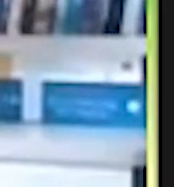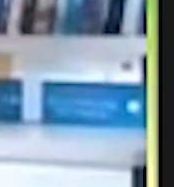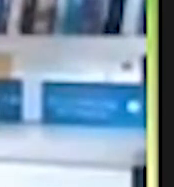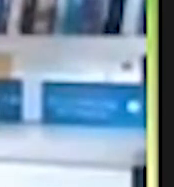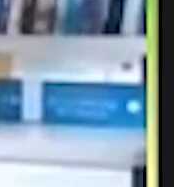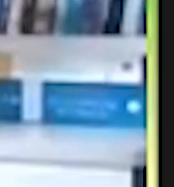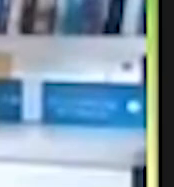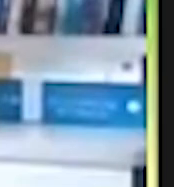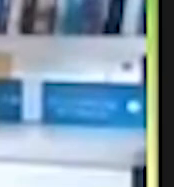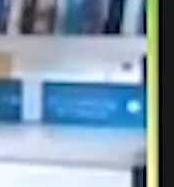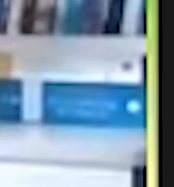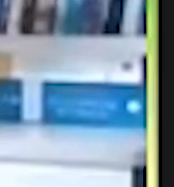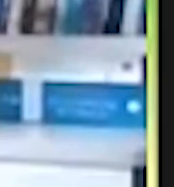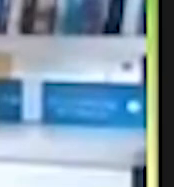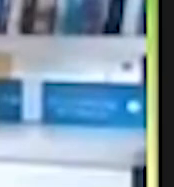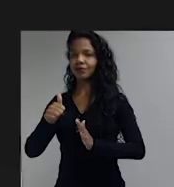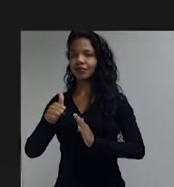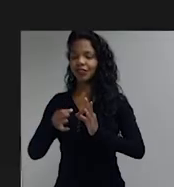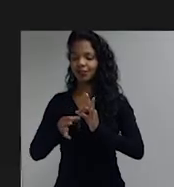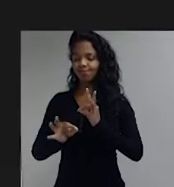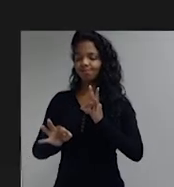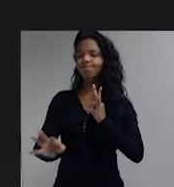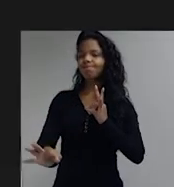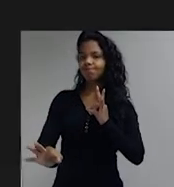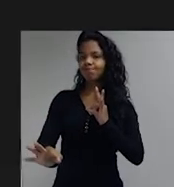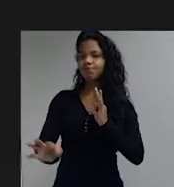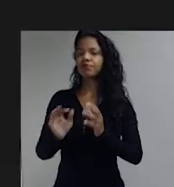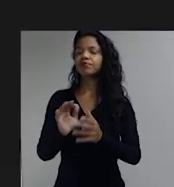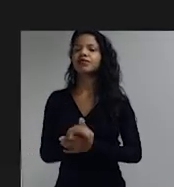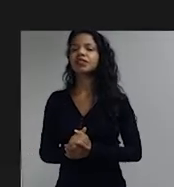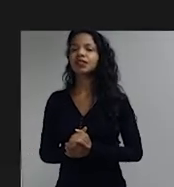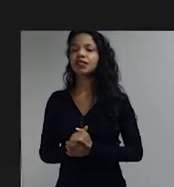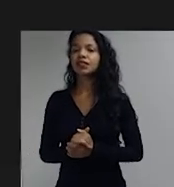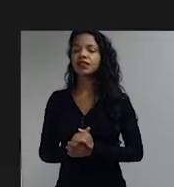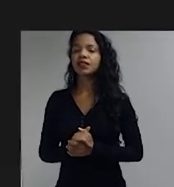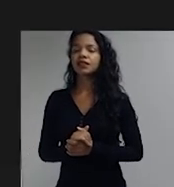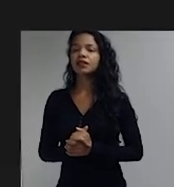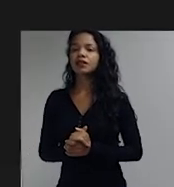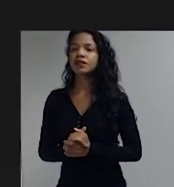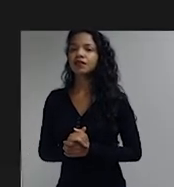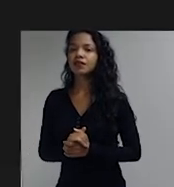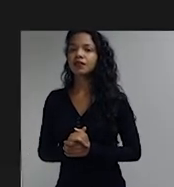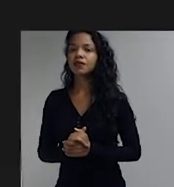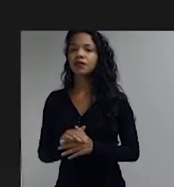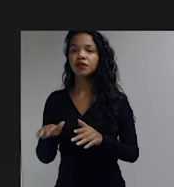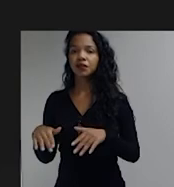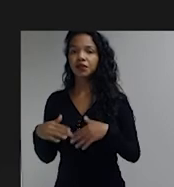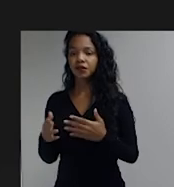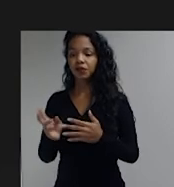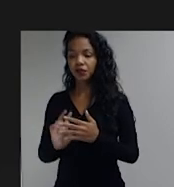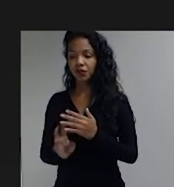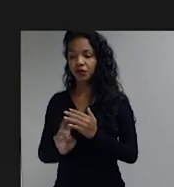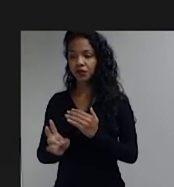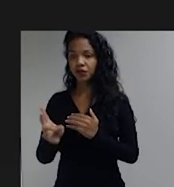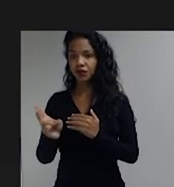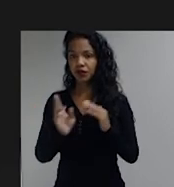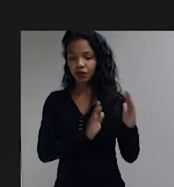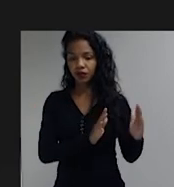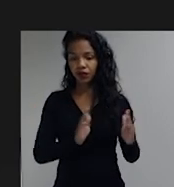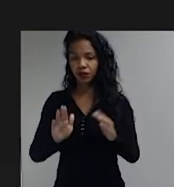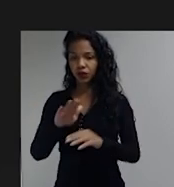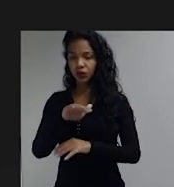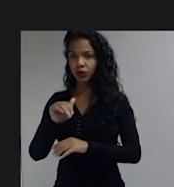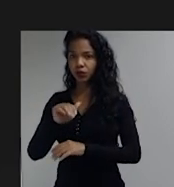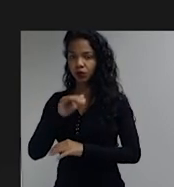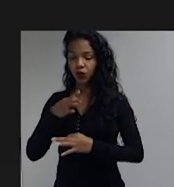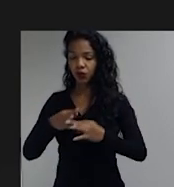relativo ao curso da união estável ao negar o recurso da companheira a terceira turma considerou ainda que de acordo com a lei do